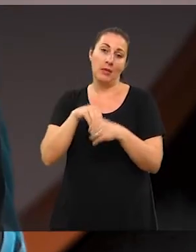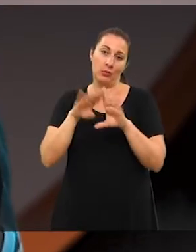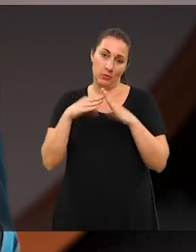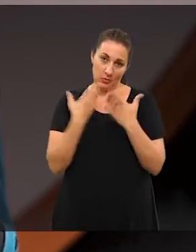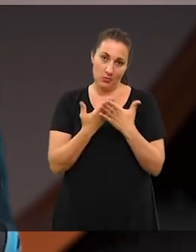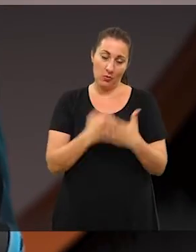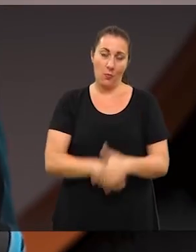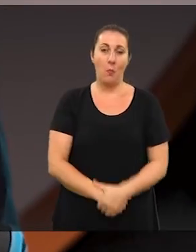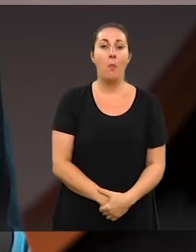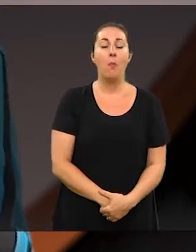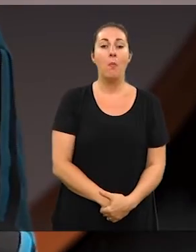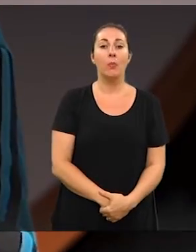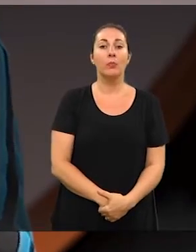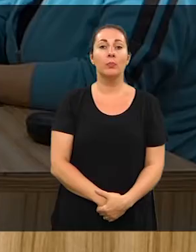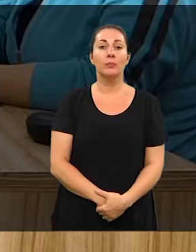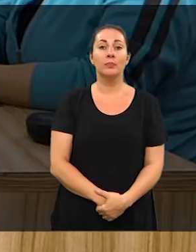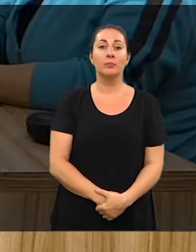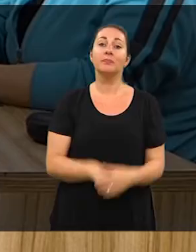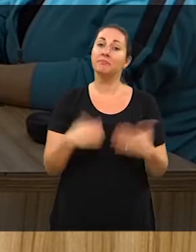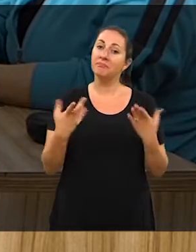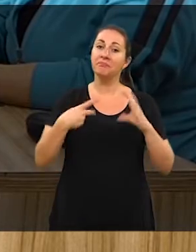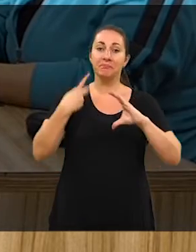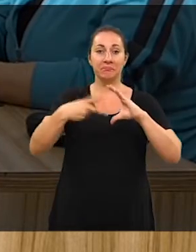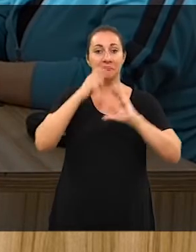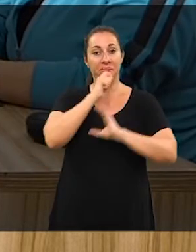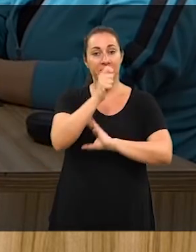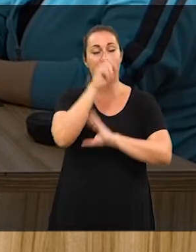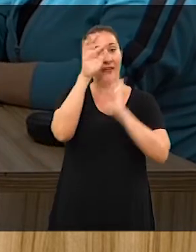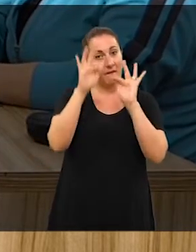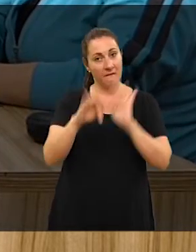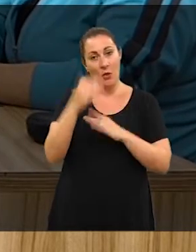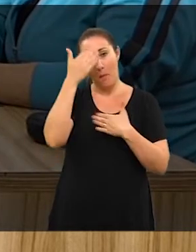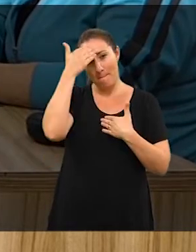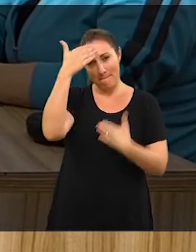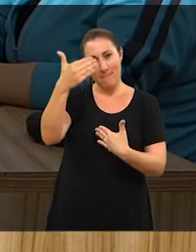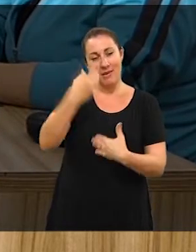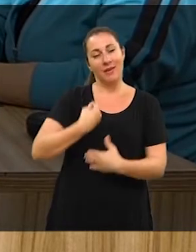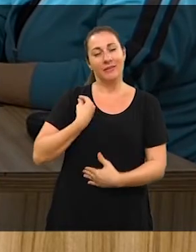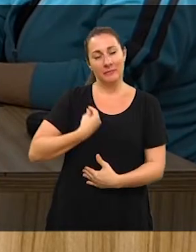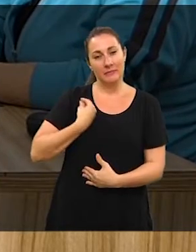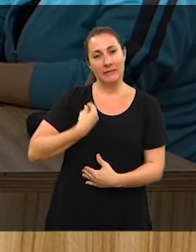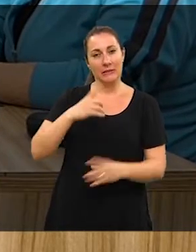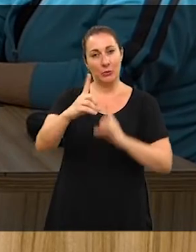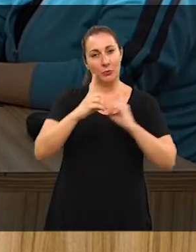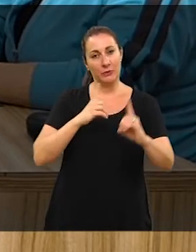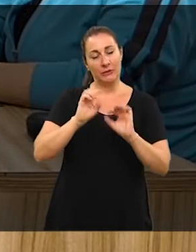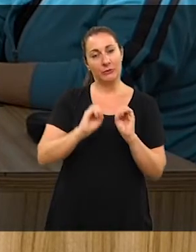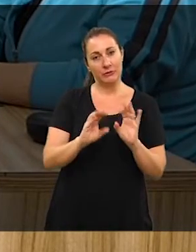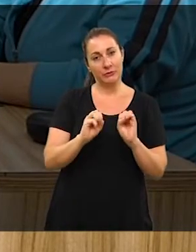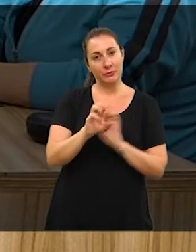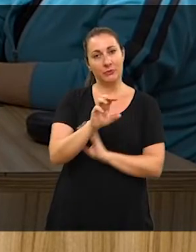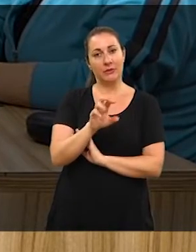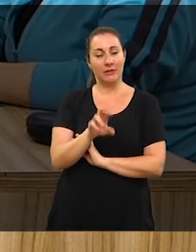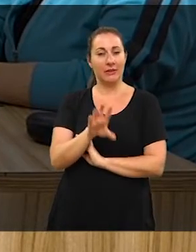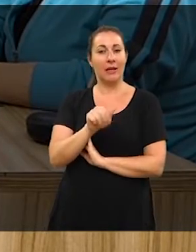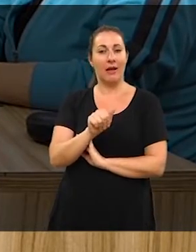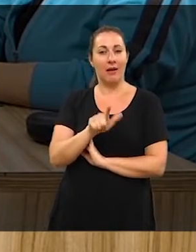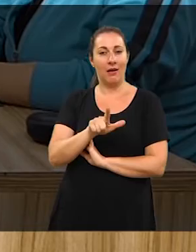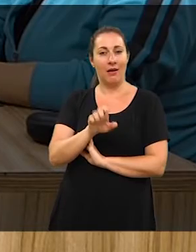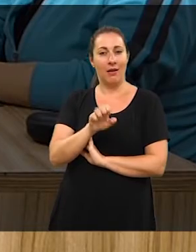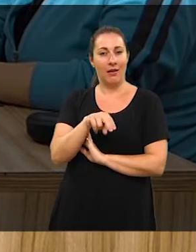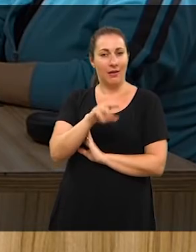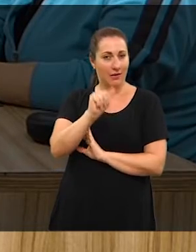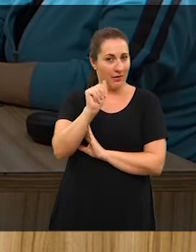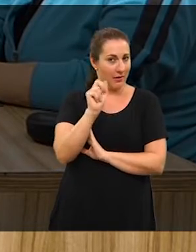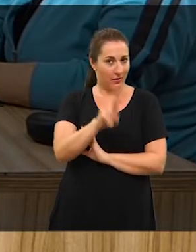próprio quadro da escola. Bom, o Câmara Entrevista vai chegando no final. Eu agradeço a presença do nosso coordenador de educação, regional da